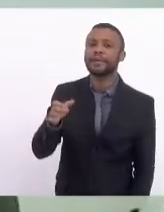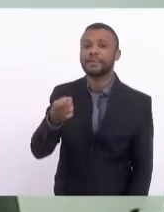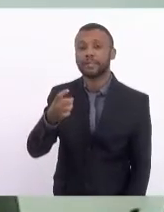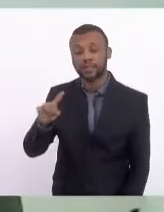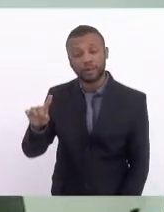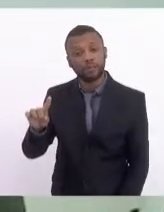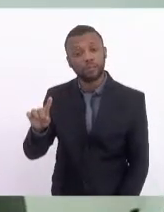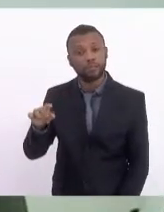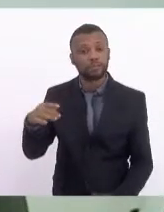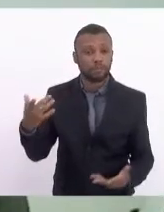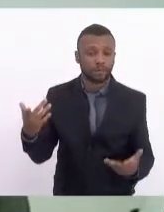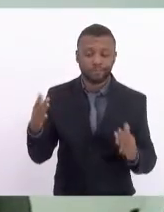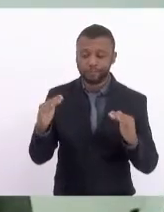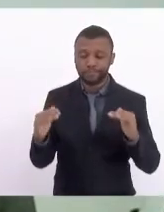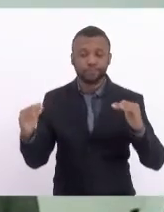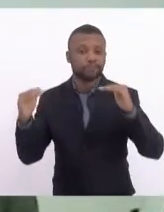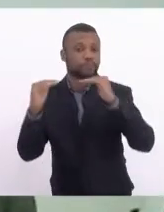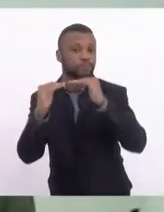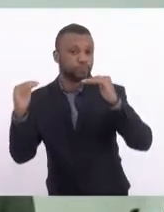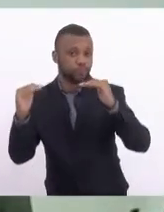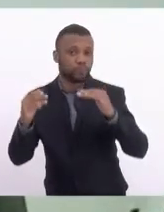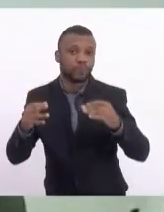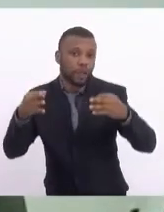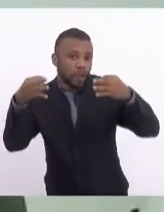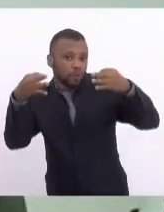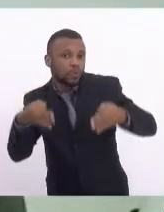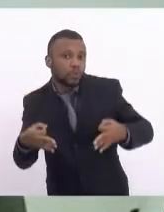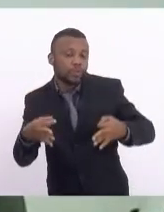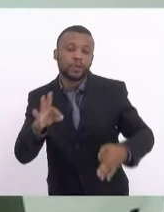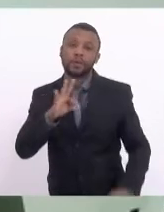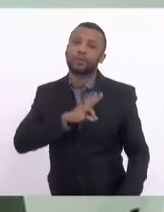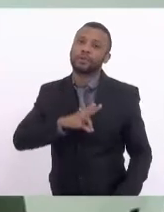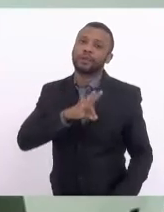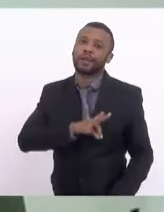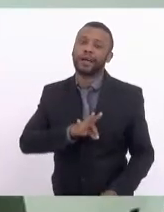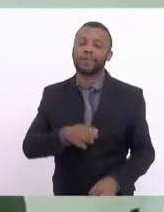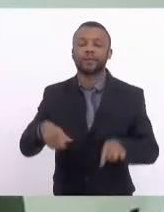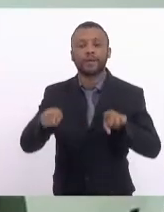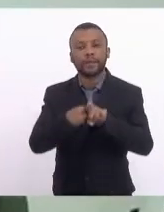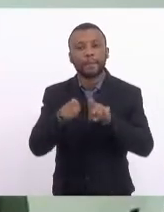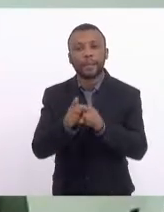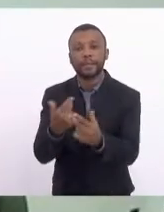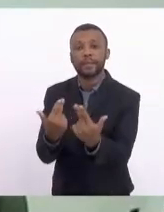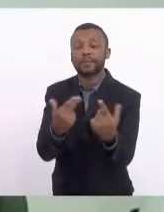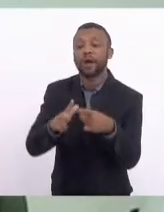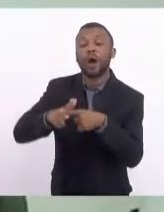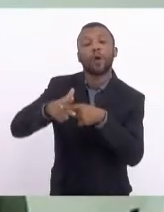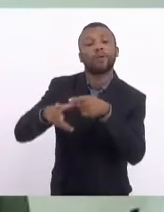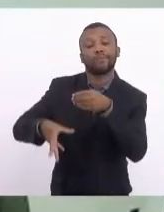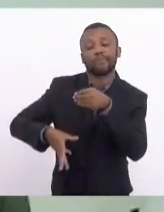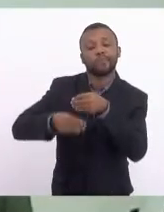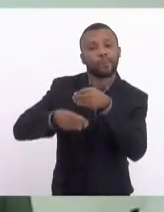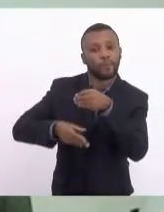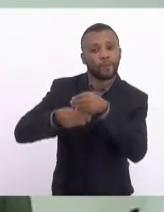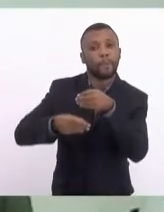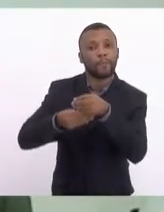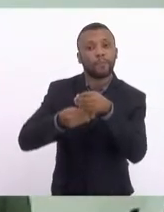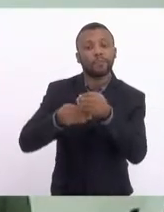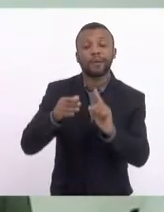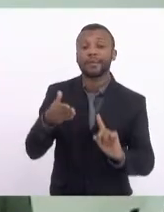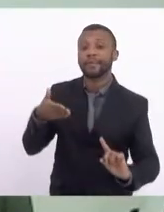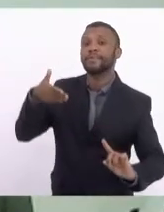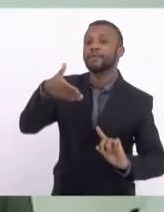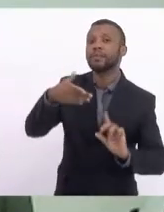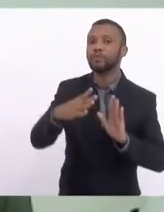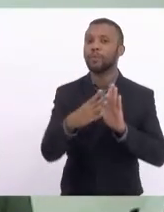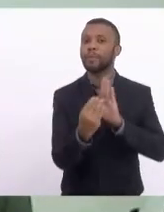constitucional que os salários também sejam corrigidos pelo IPCA. Mas